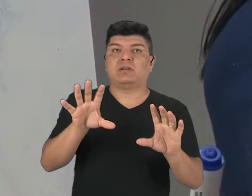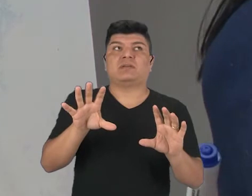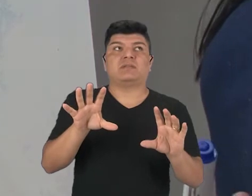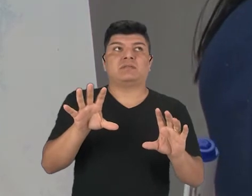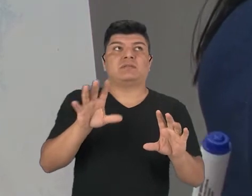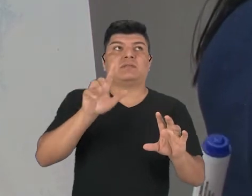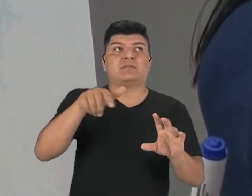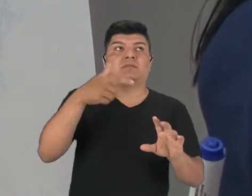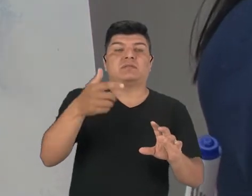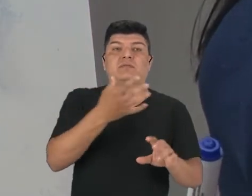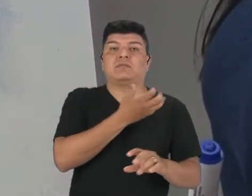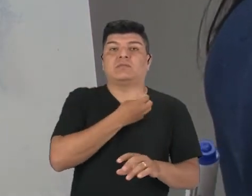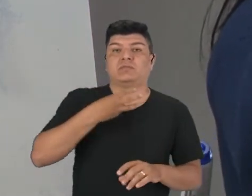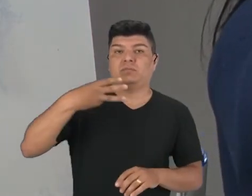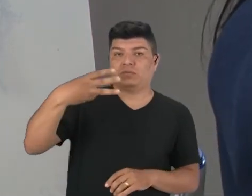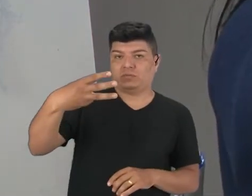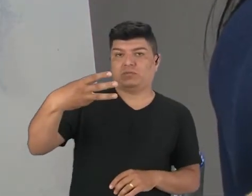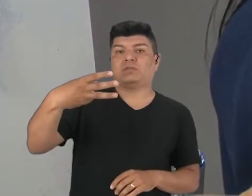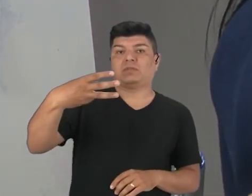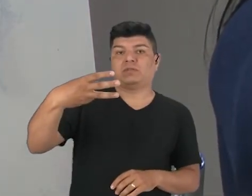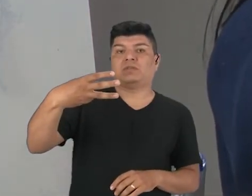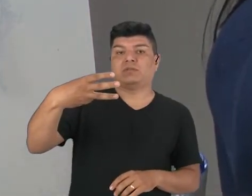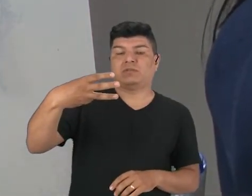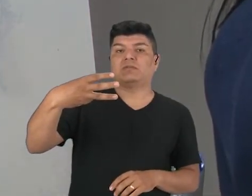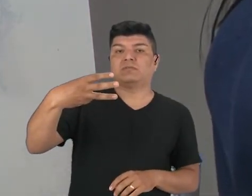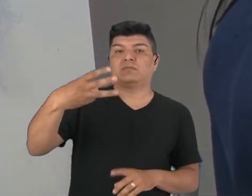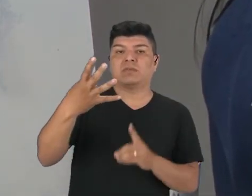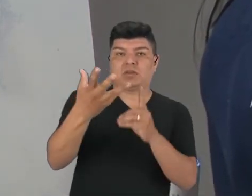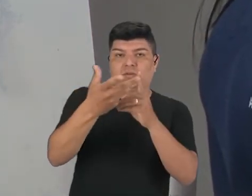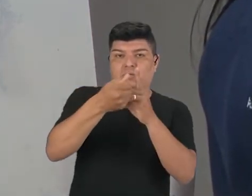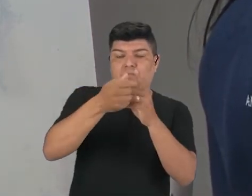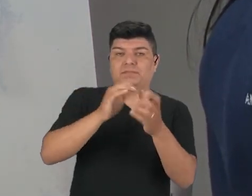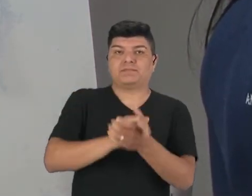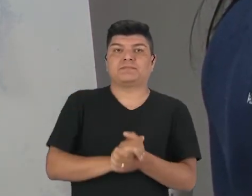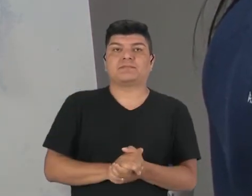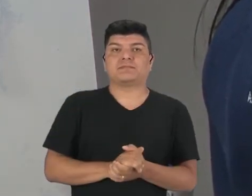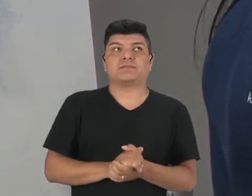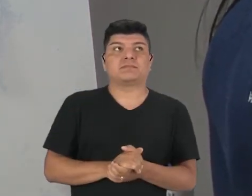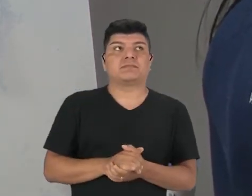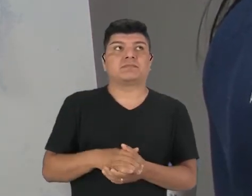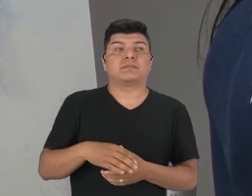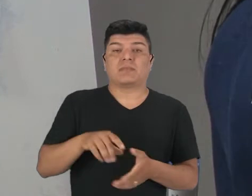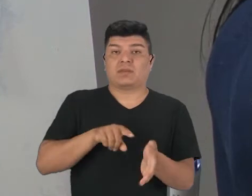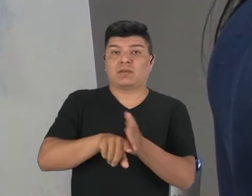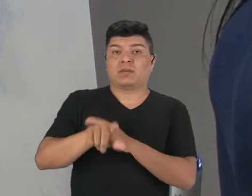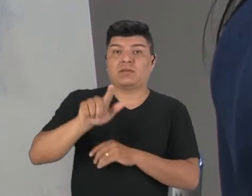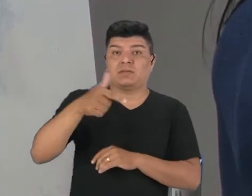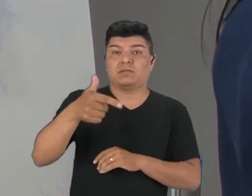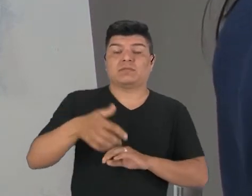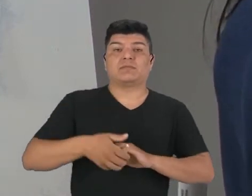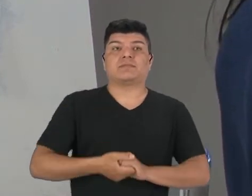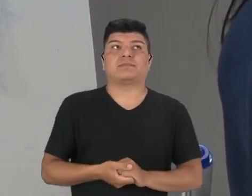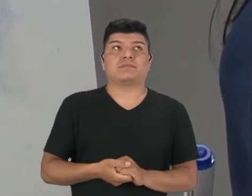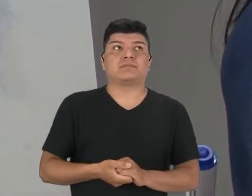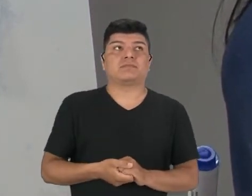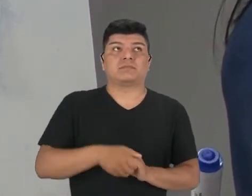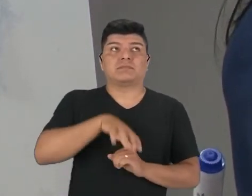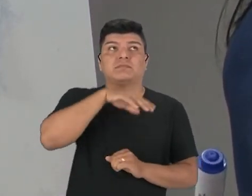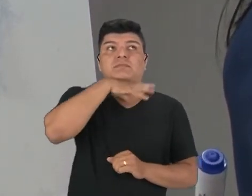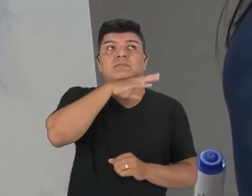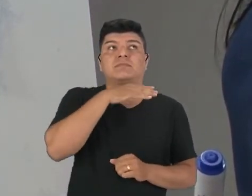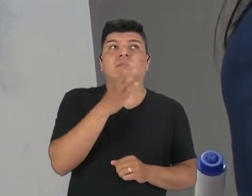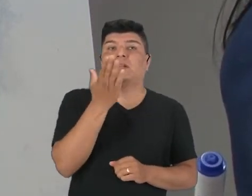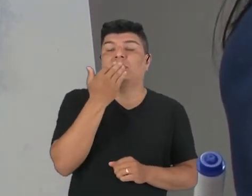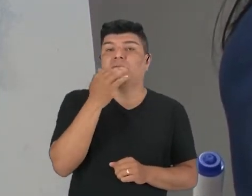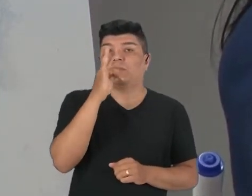plantas e outros animais. Eu coloco o número 3, que é onívoro. Vamos para a próxima alternativa. São animais